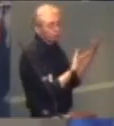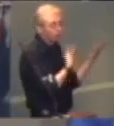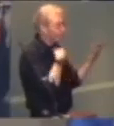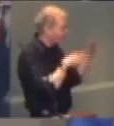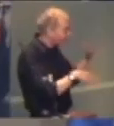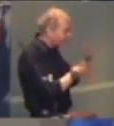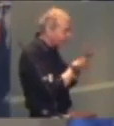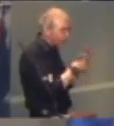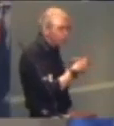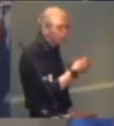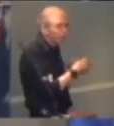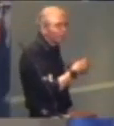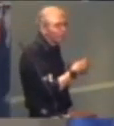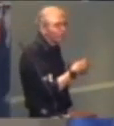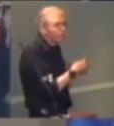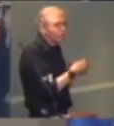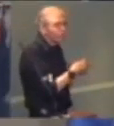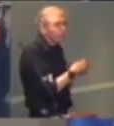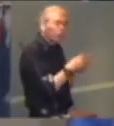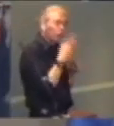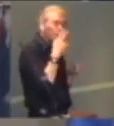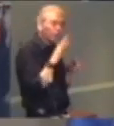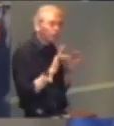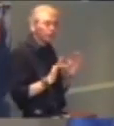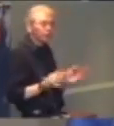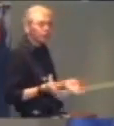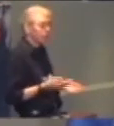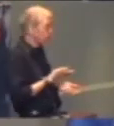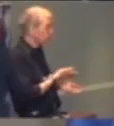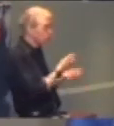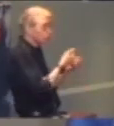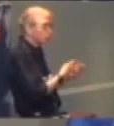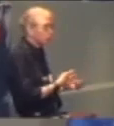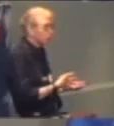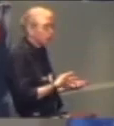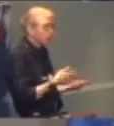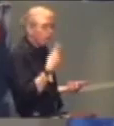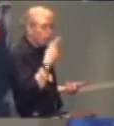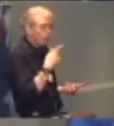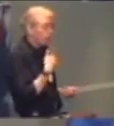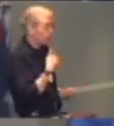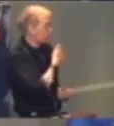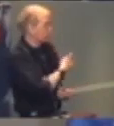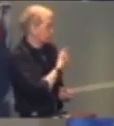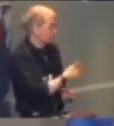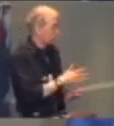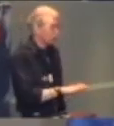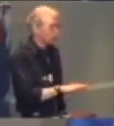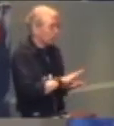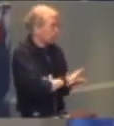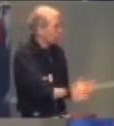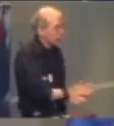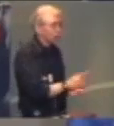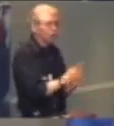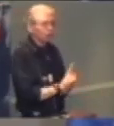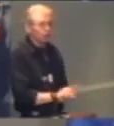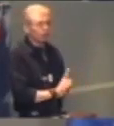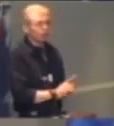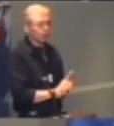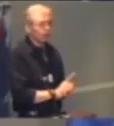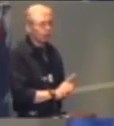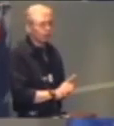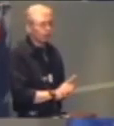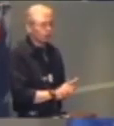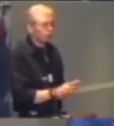lei tão simples explicar não é repugnância Nossa não é preconceito nosso Não é